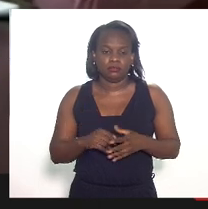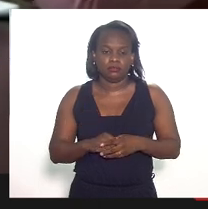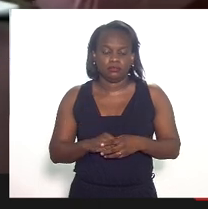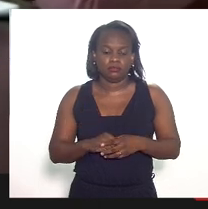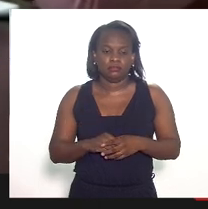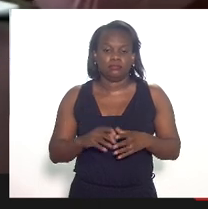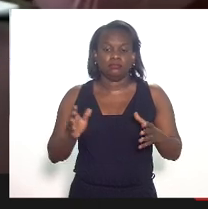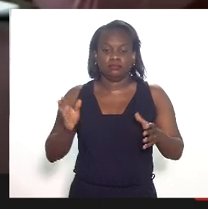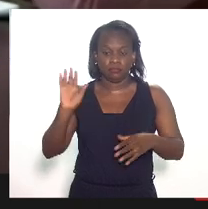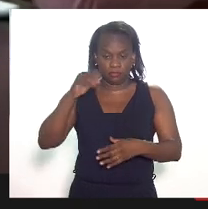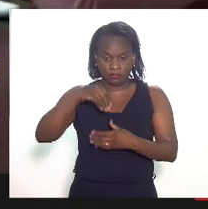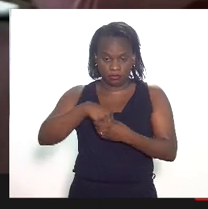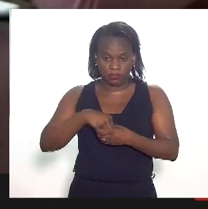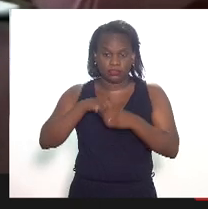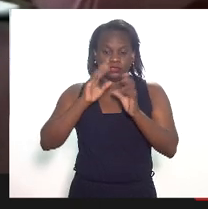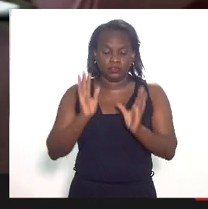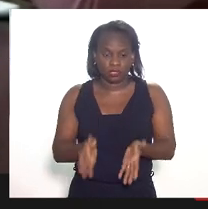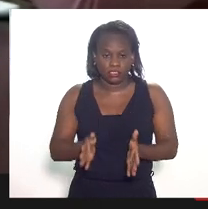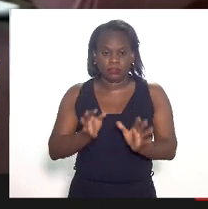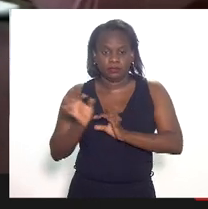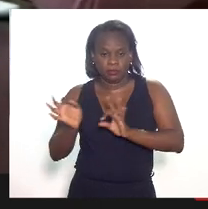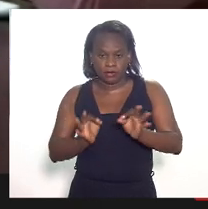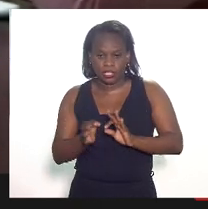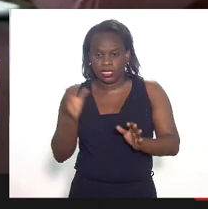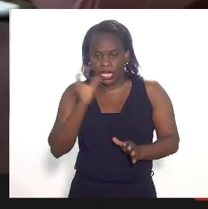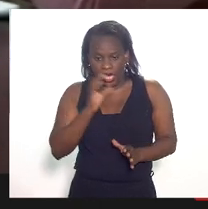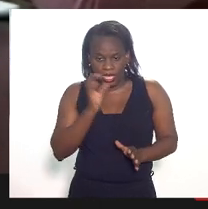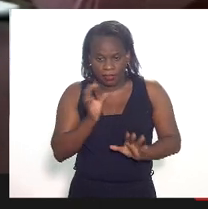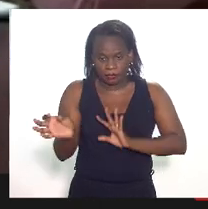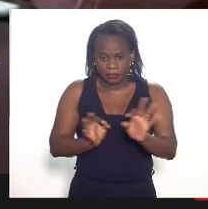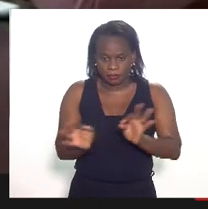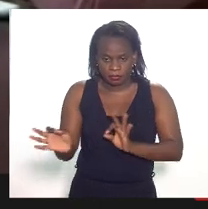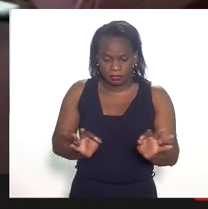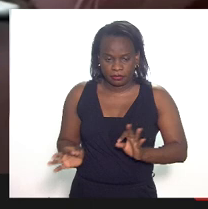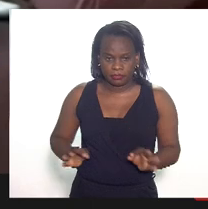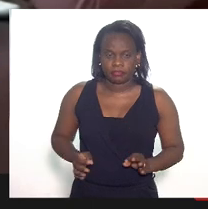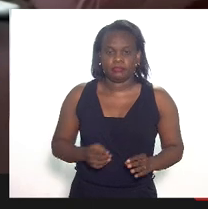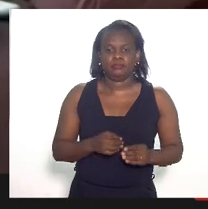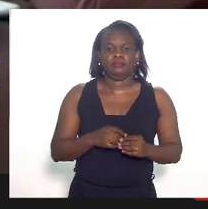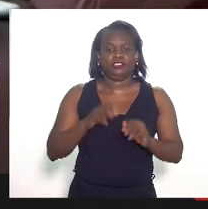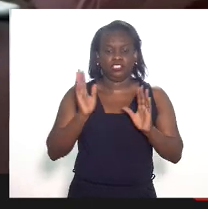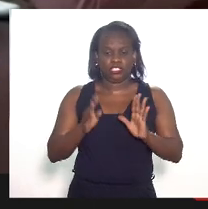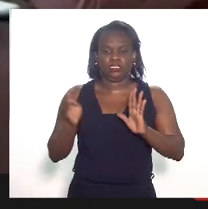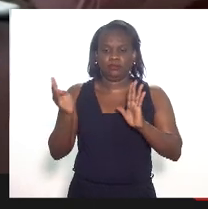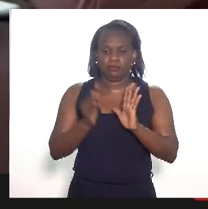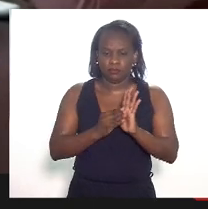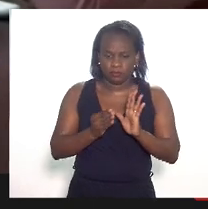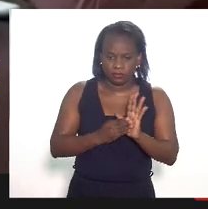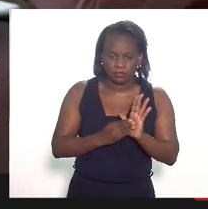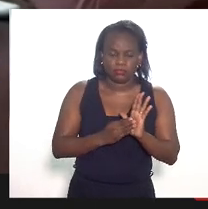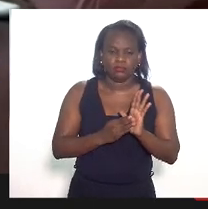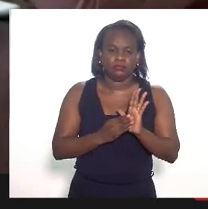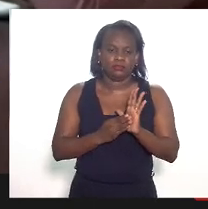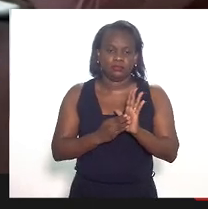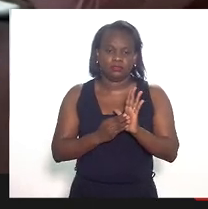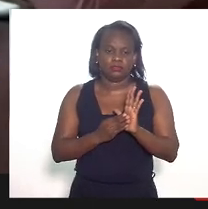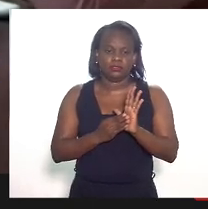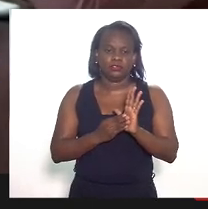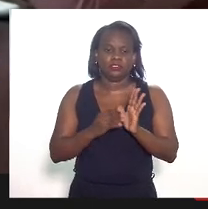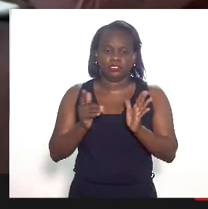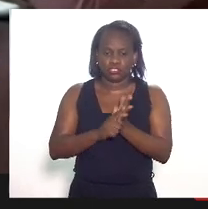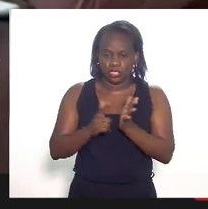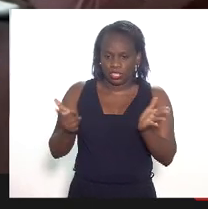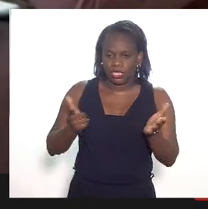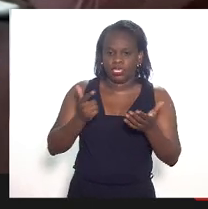ela já está sendo internamente, seu processo está sendo bem acelerado, já foi publicada no grandes